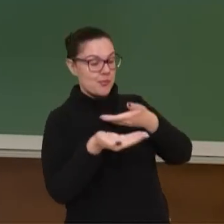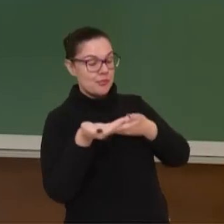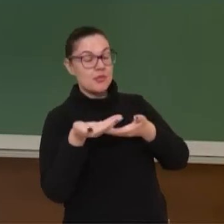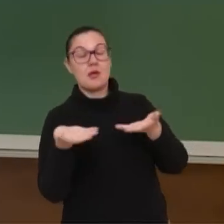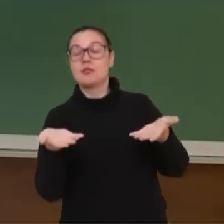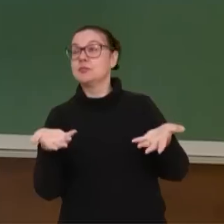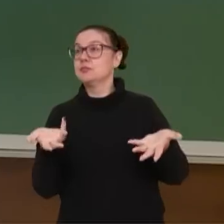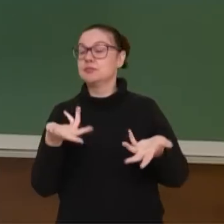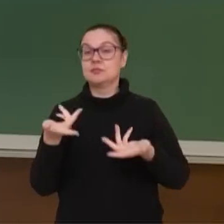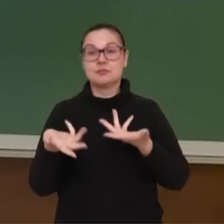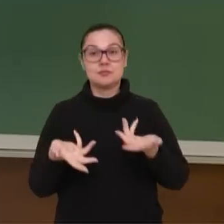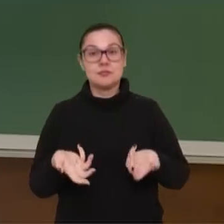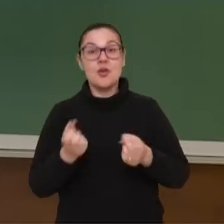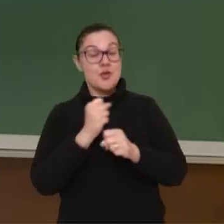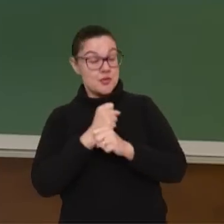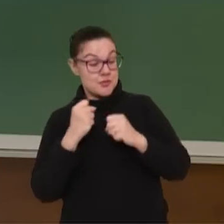né,